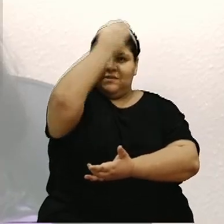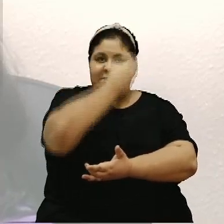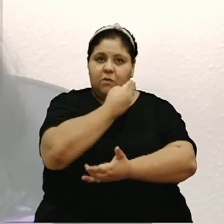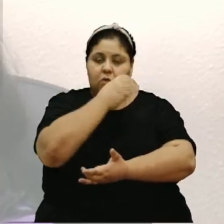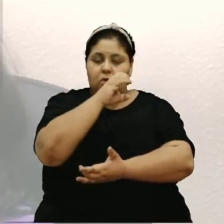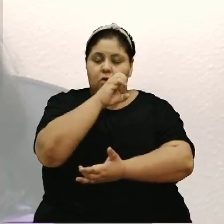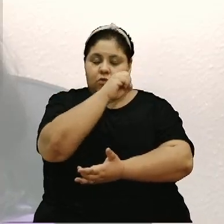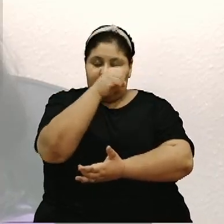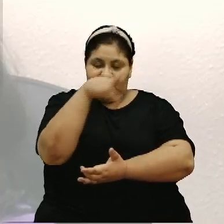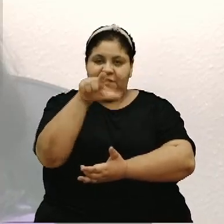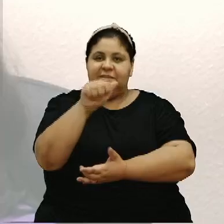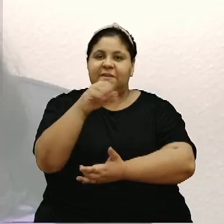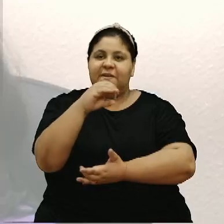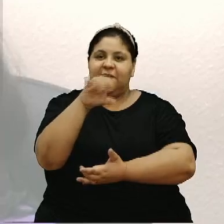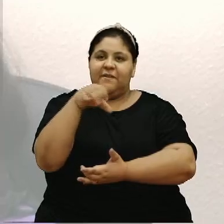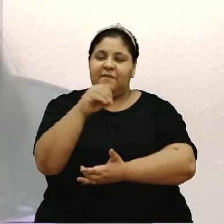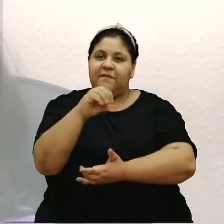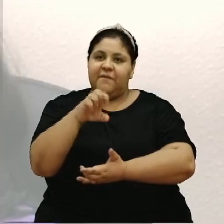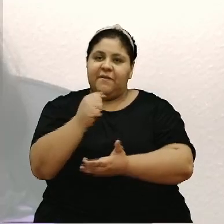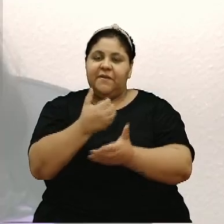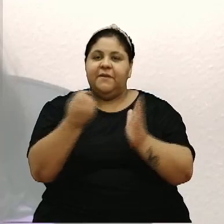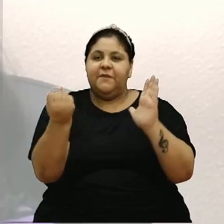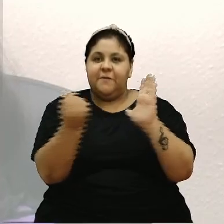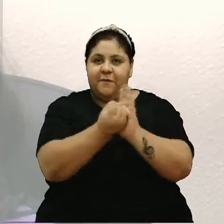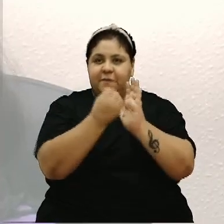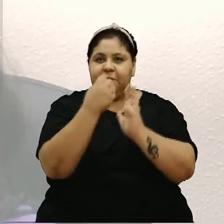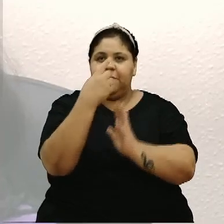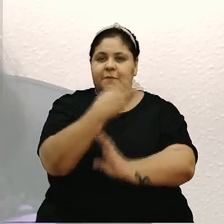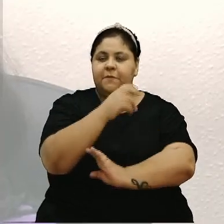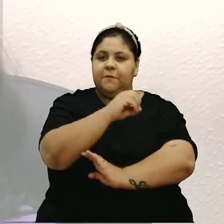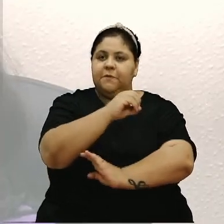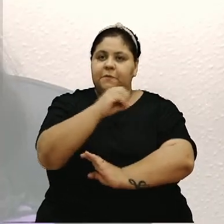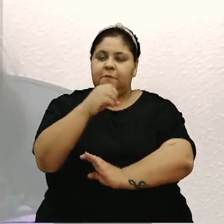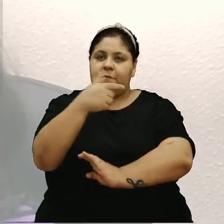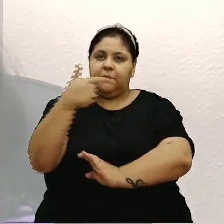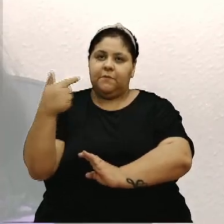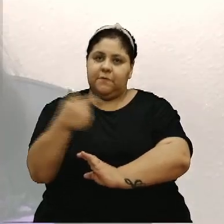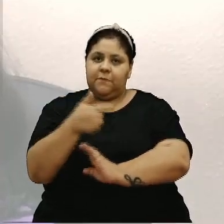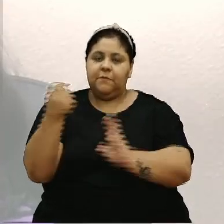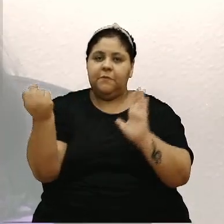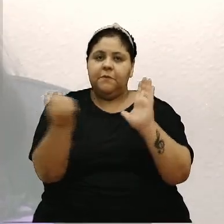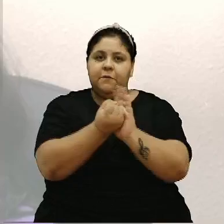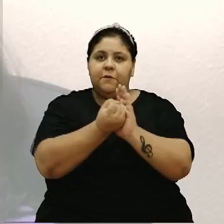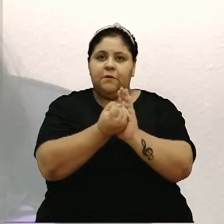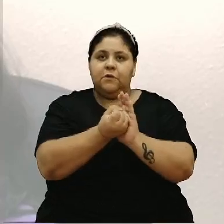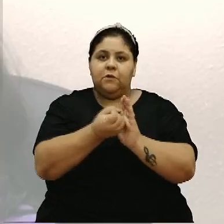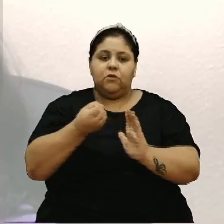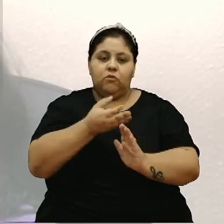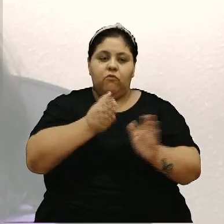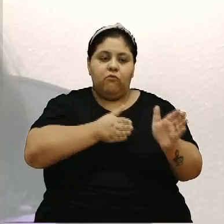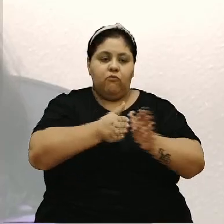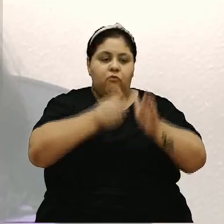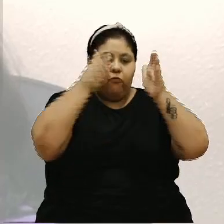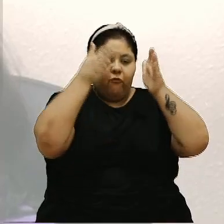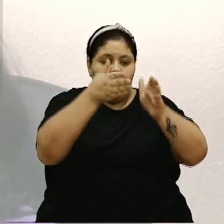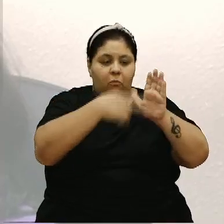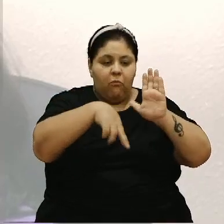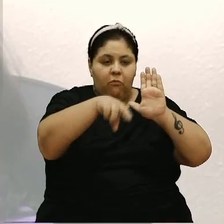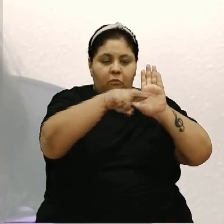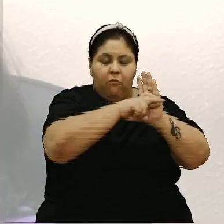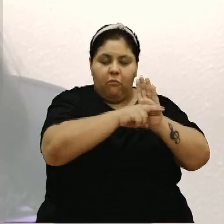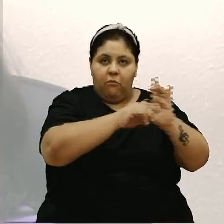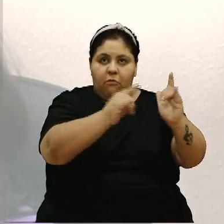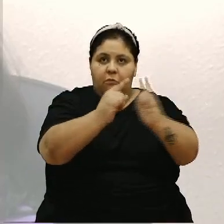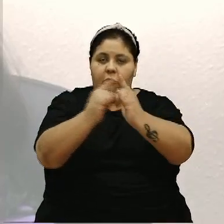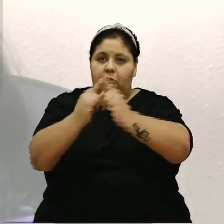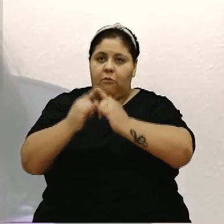2007 foi criada a marca Educaritá, marcando uma nova fase de profissionalização e foco em resultados. A entidade,